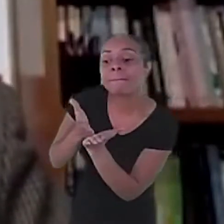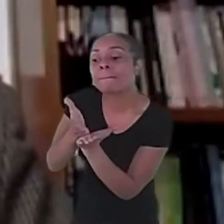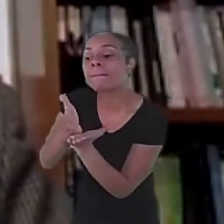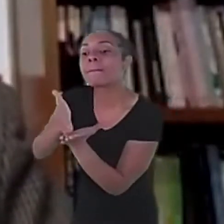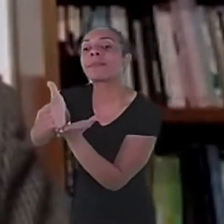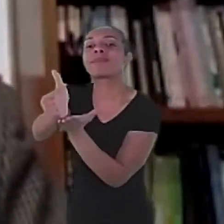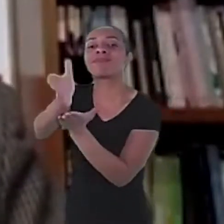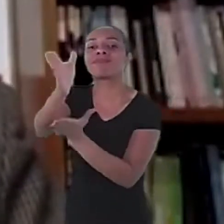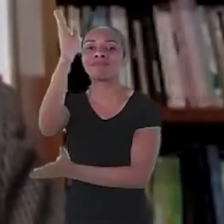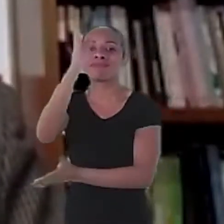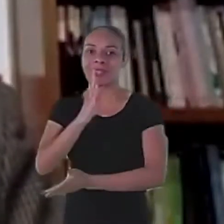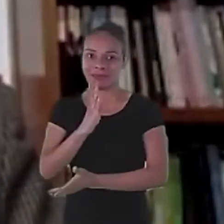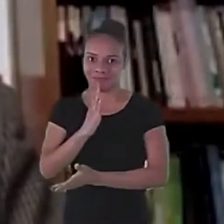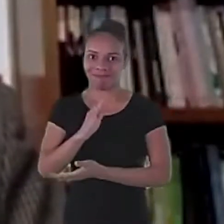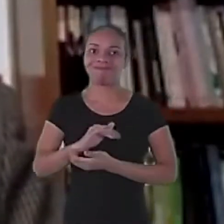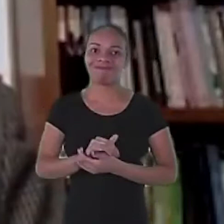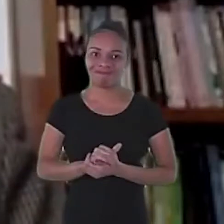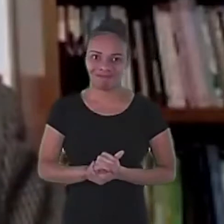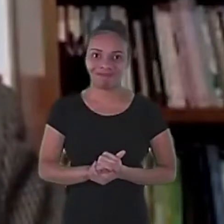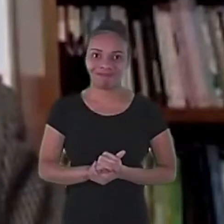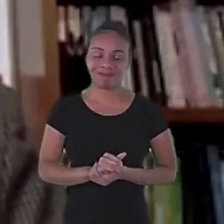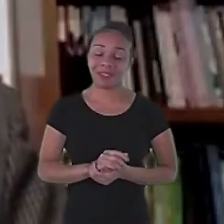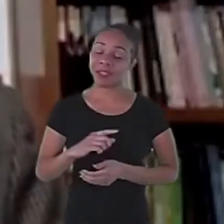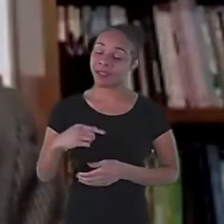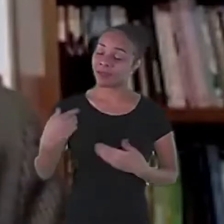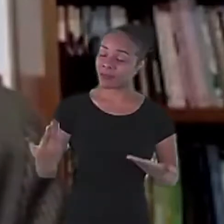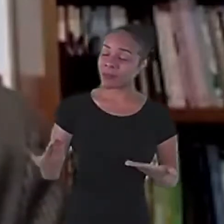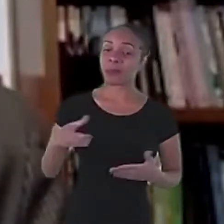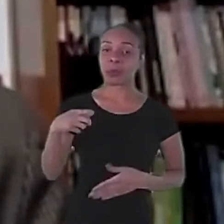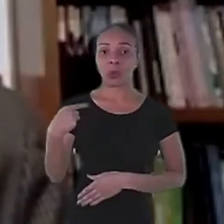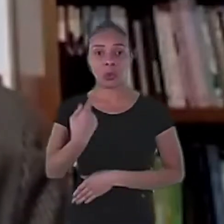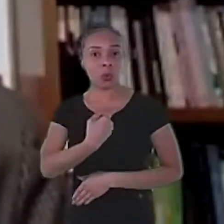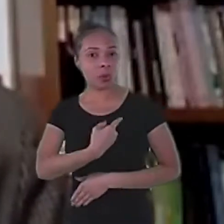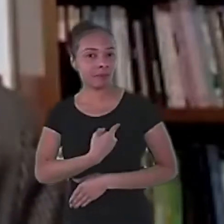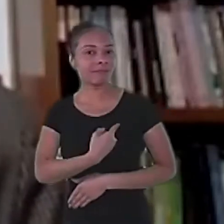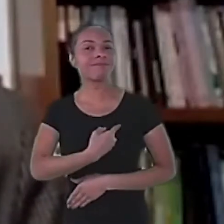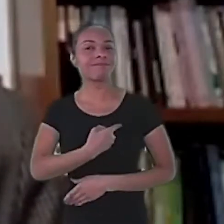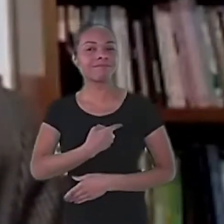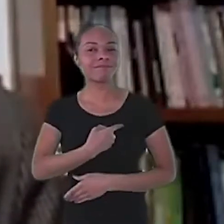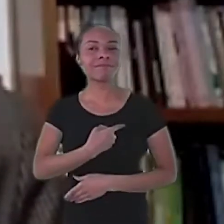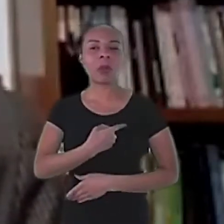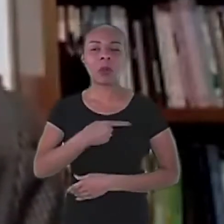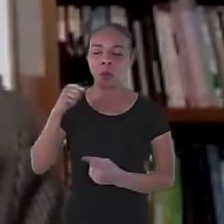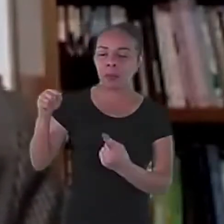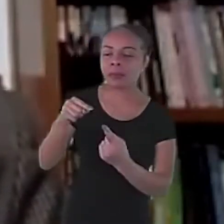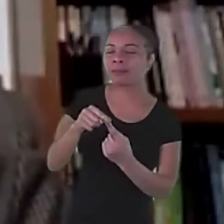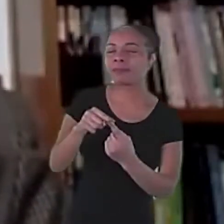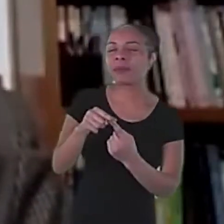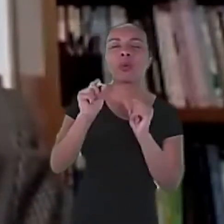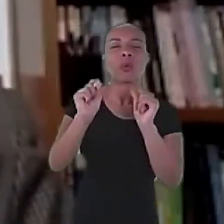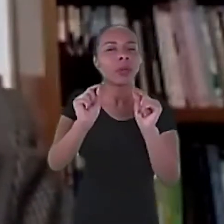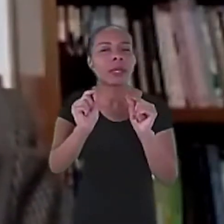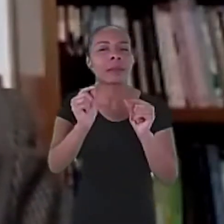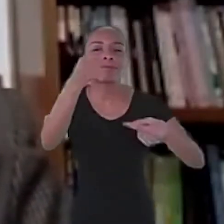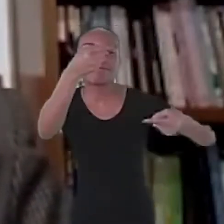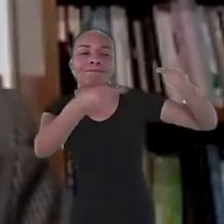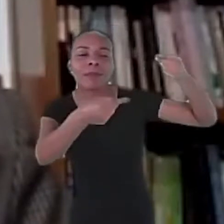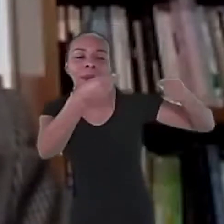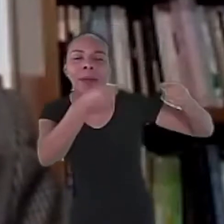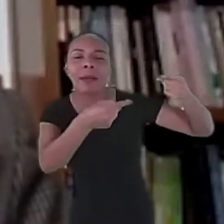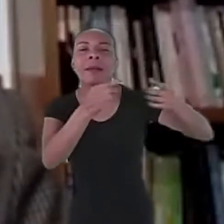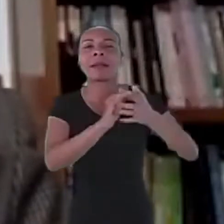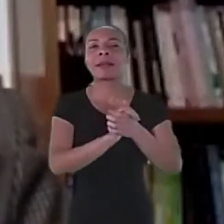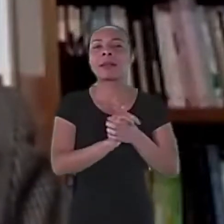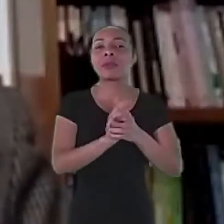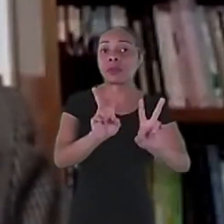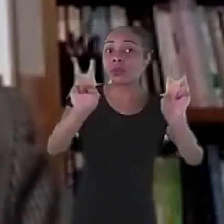Então, nós vamos abordar a educação na China, a